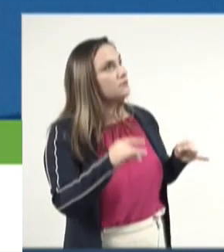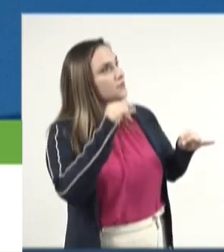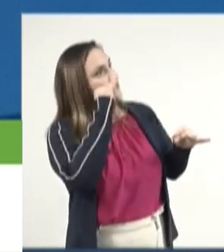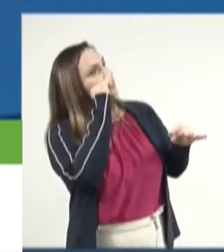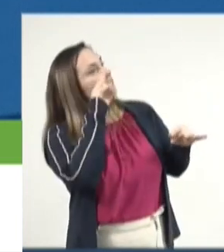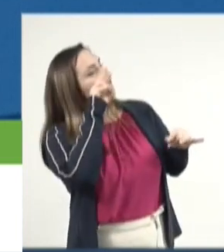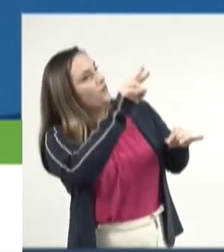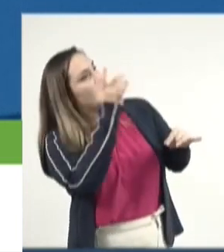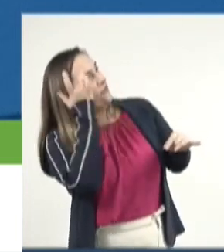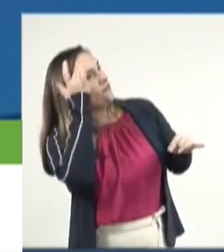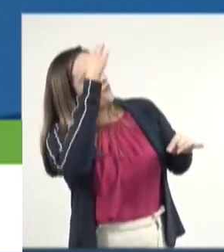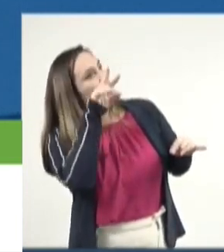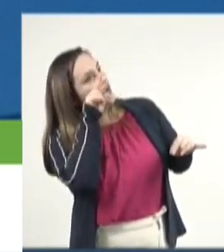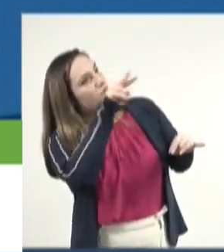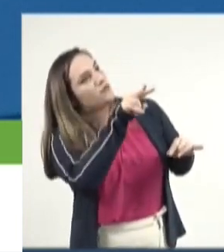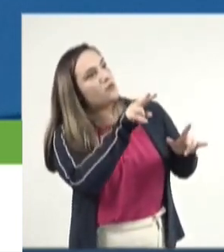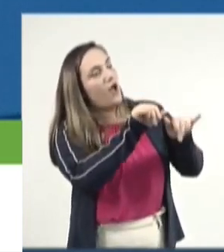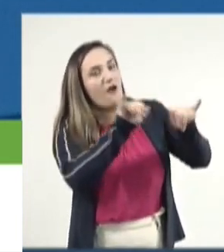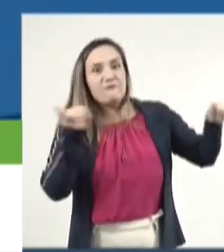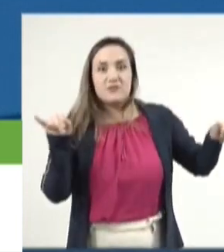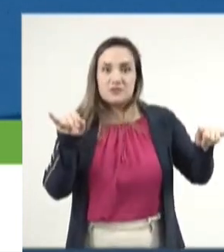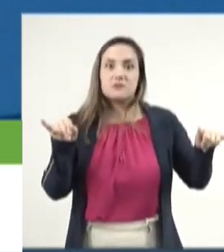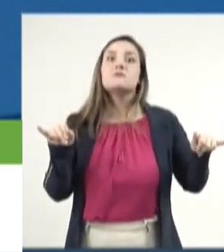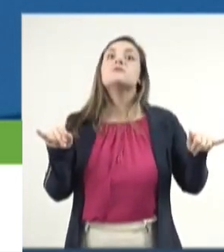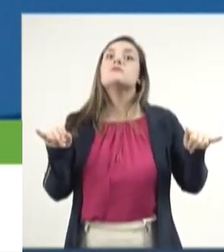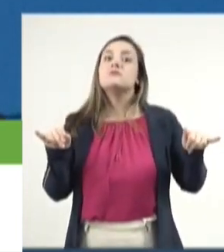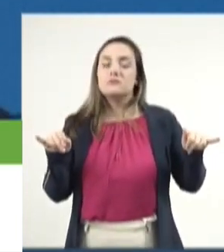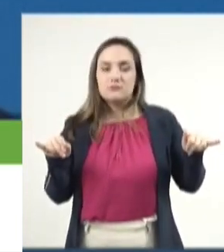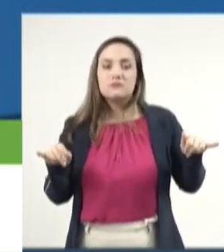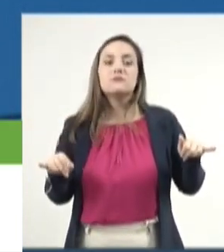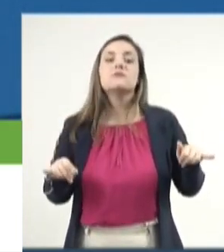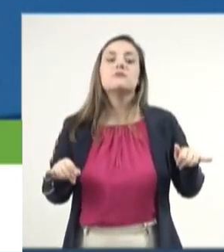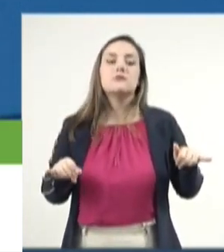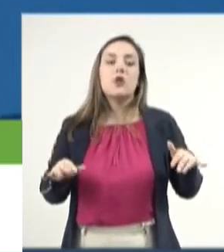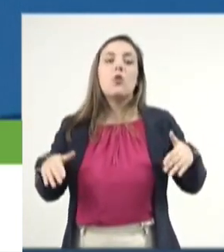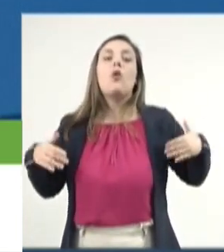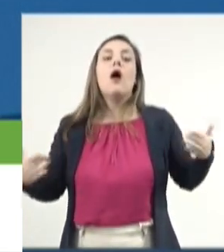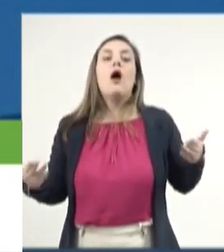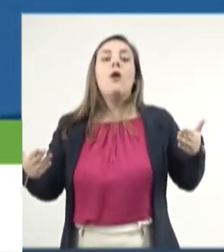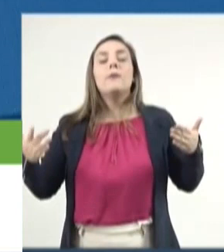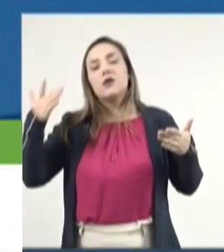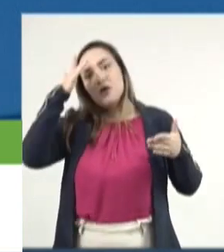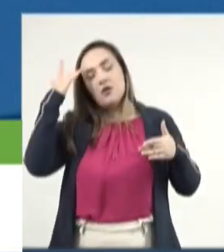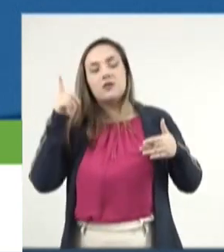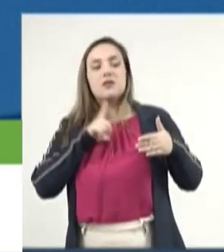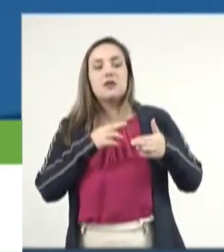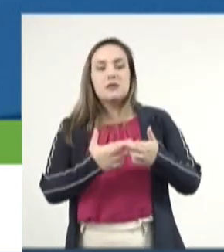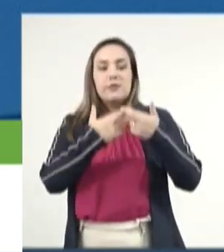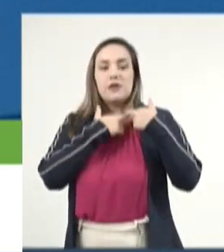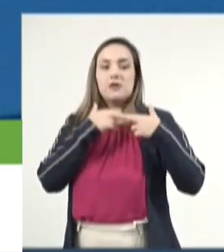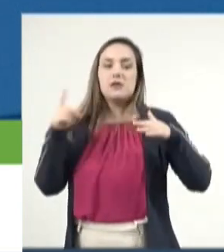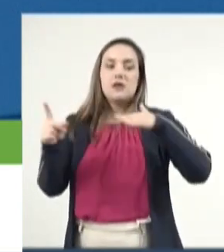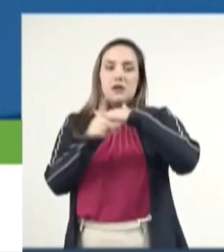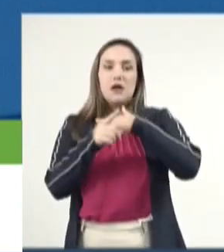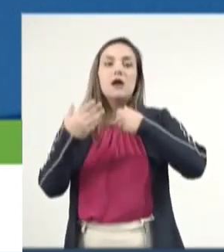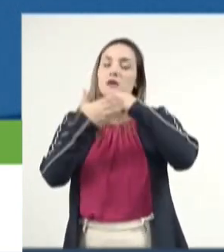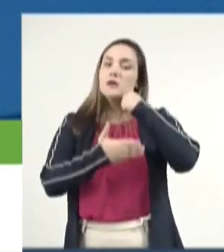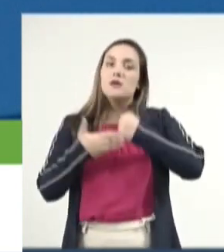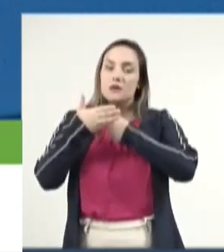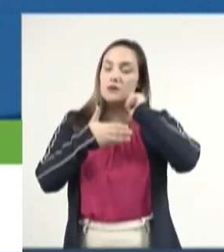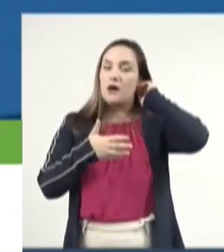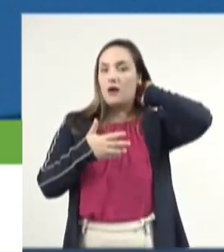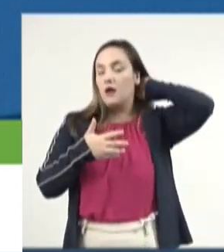fácil visualização com a indicação do funcionário ou funcionária responsável pelo atendimento à